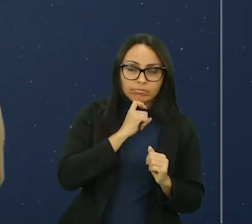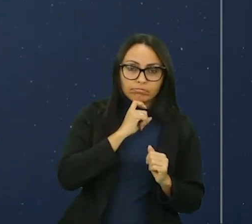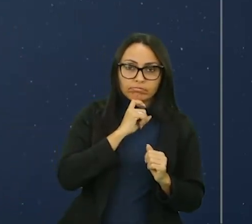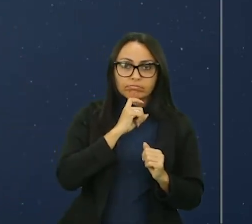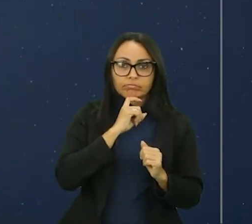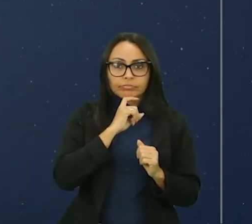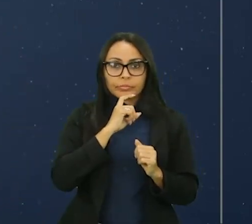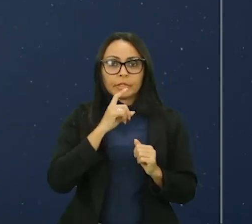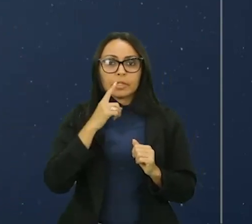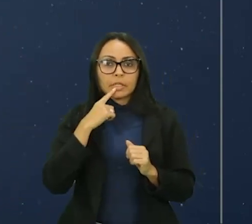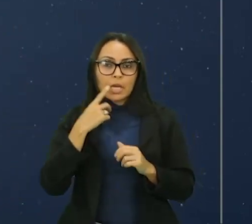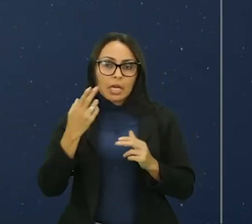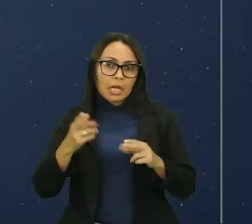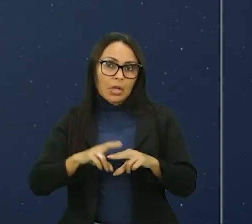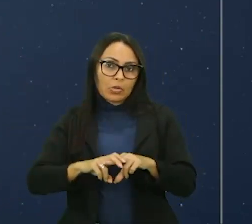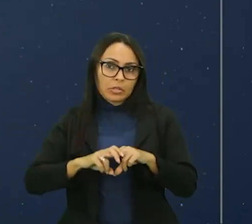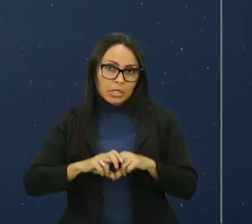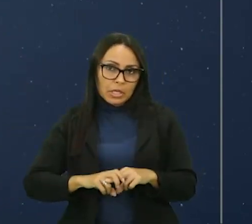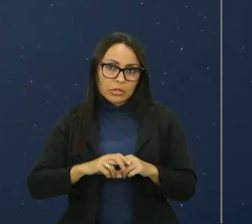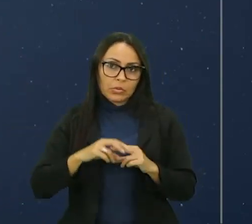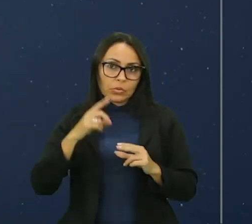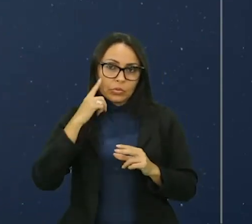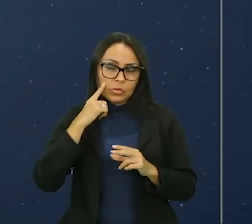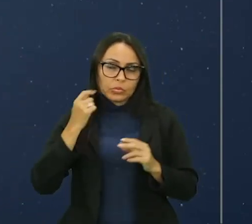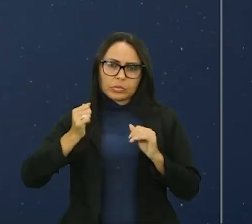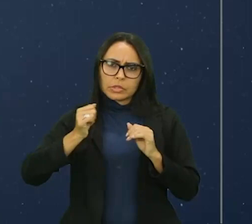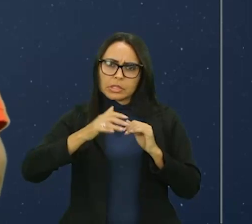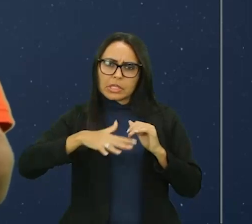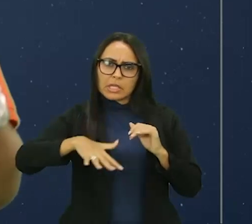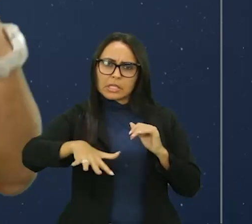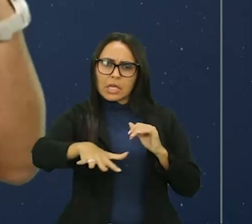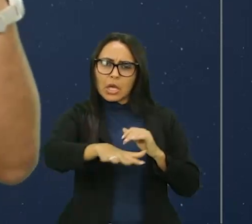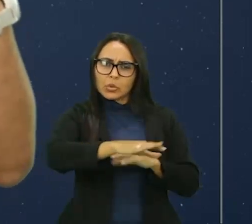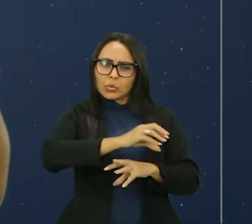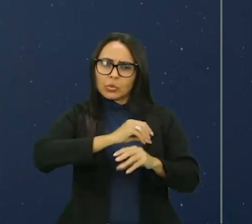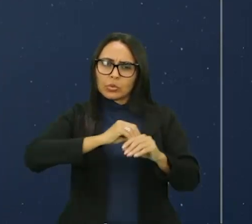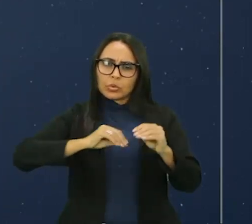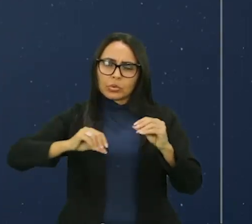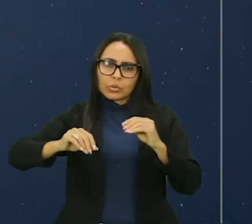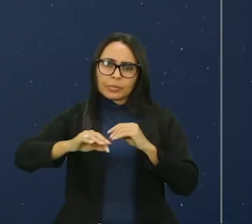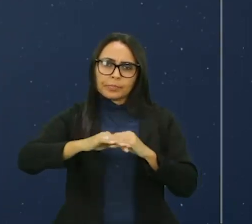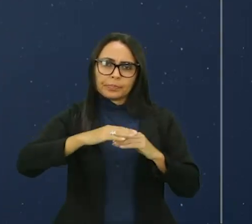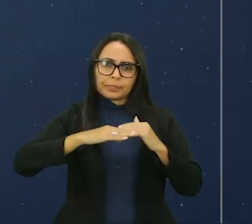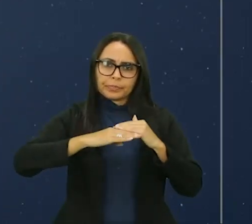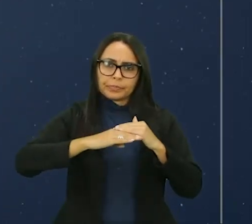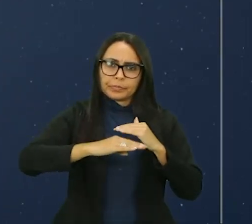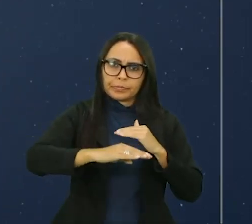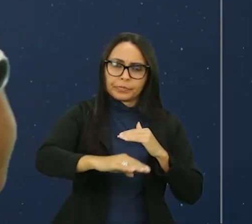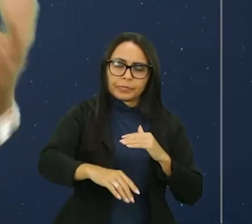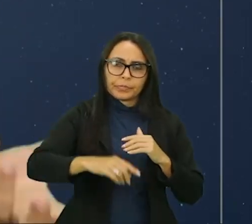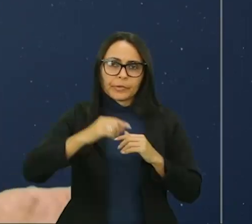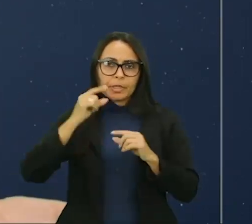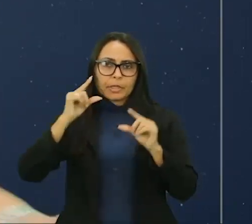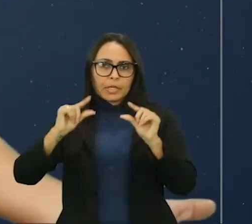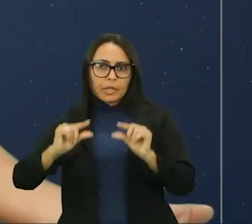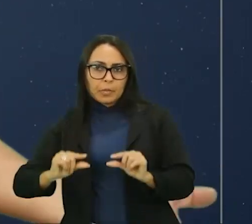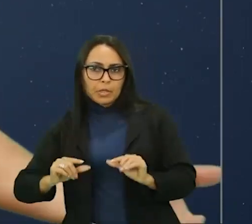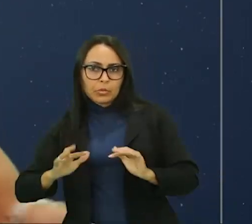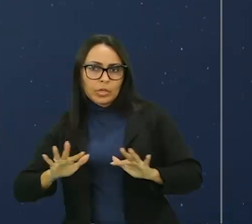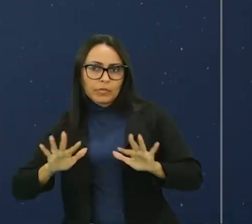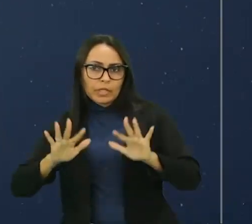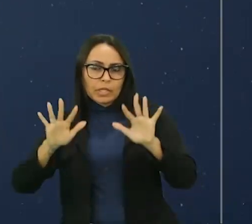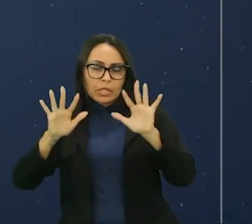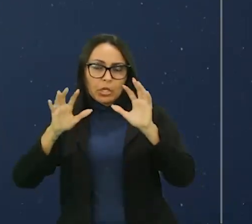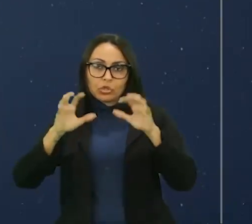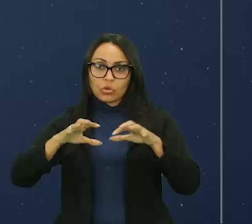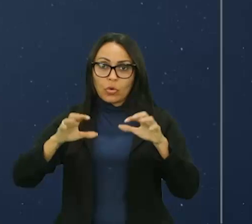um dos grandes causadores da formação dos desertos, já que uma corrente fria diminui a evaporação e aí chove menos,